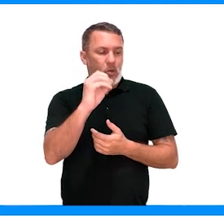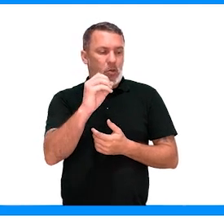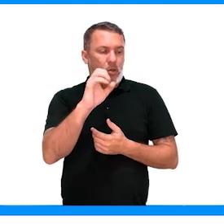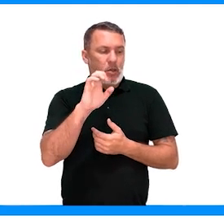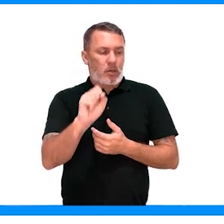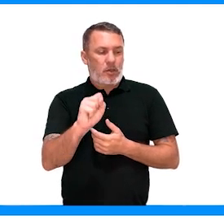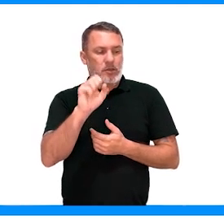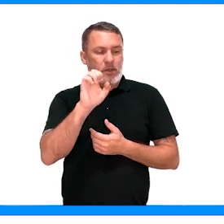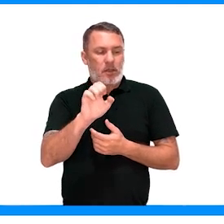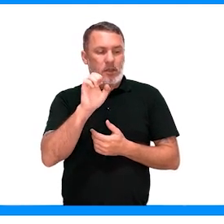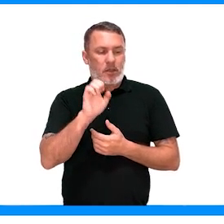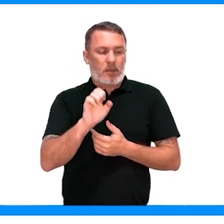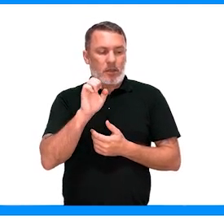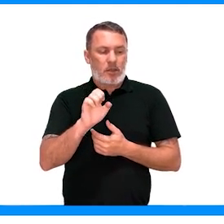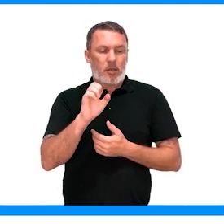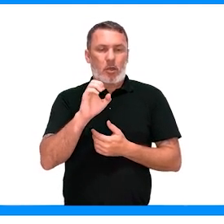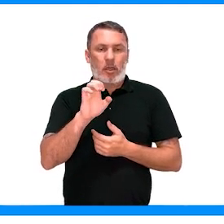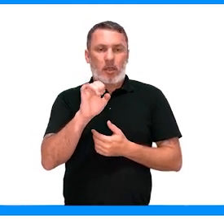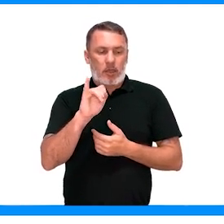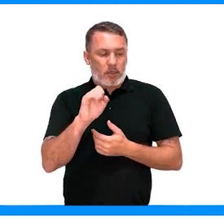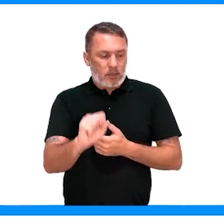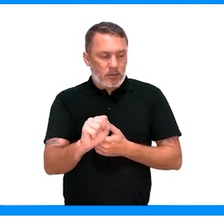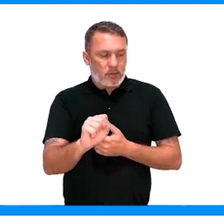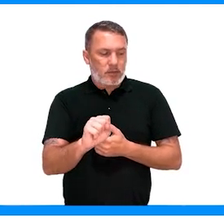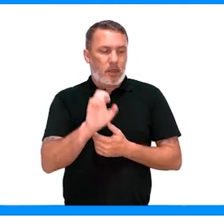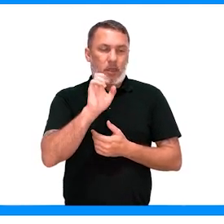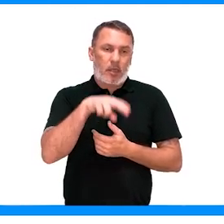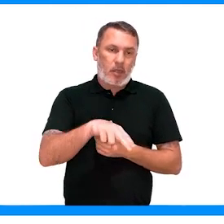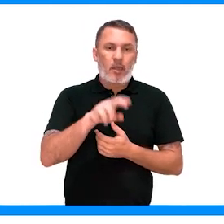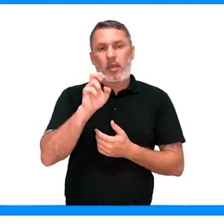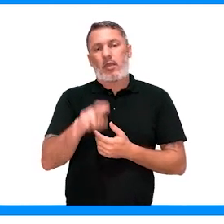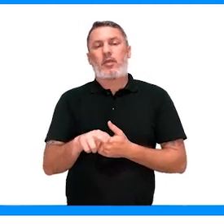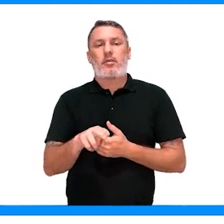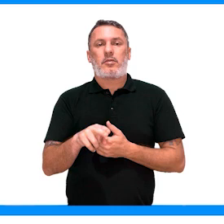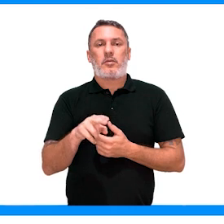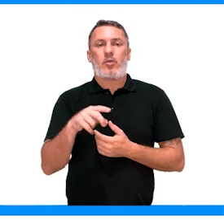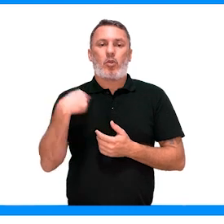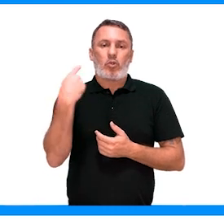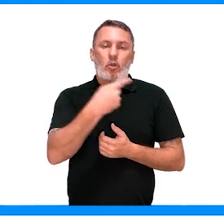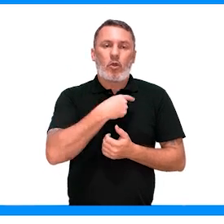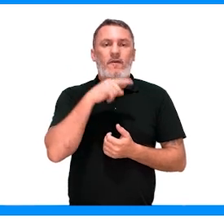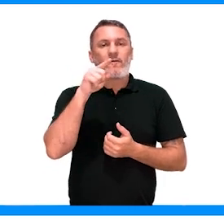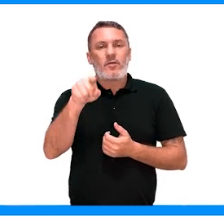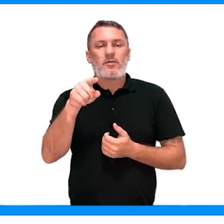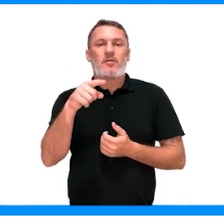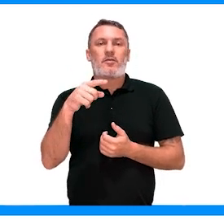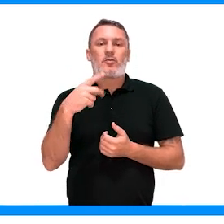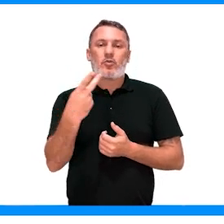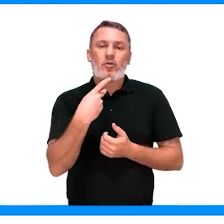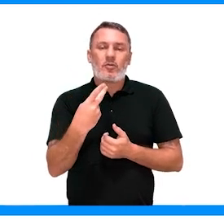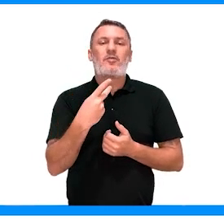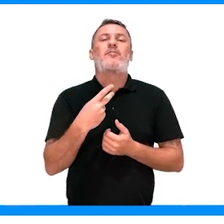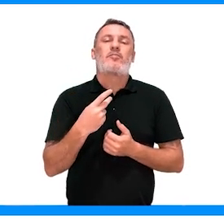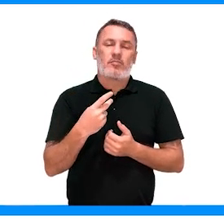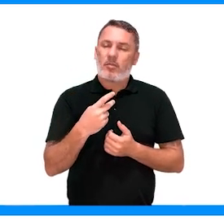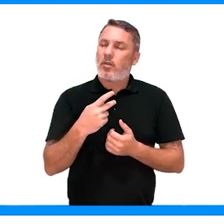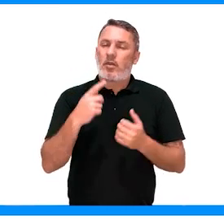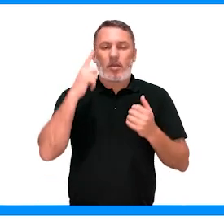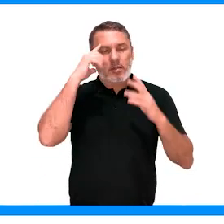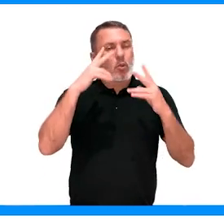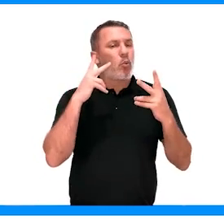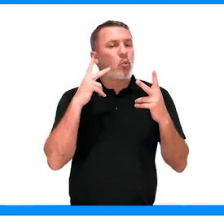come. Usted come. Nosotros comemos, vosotros coméis, ellos comem, ustedes comem.